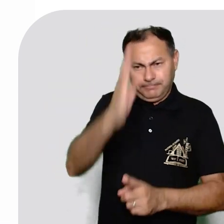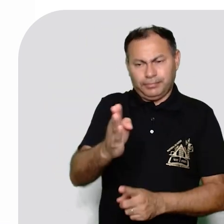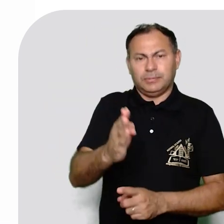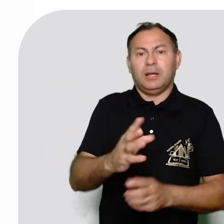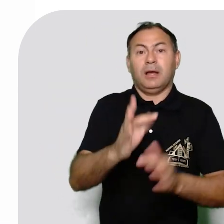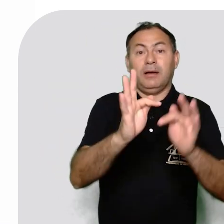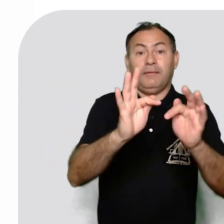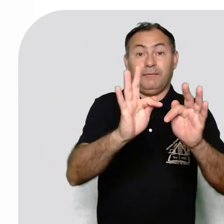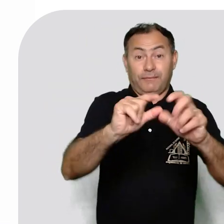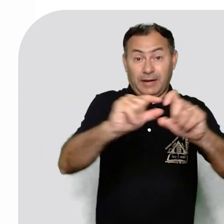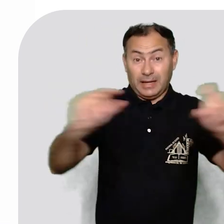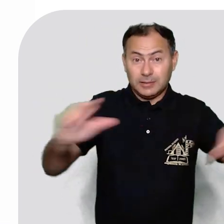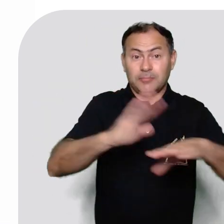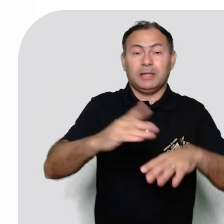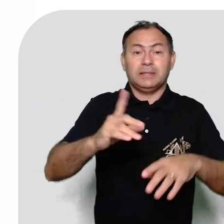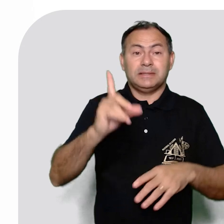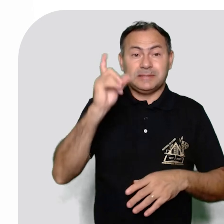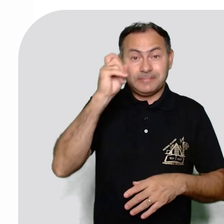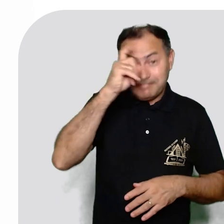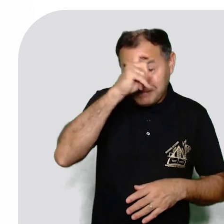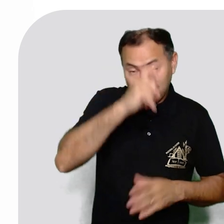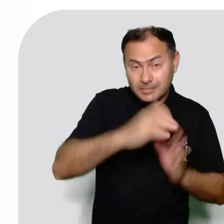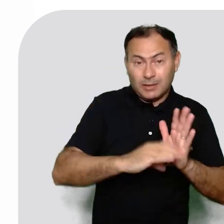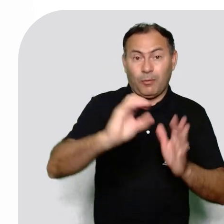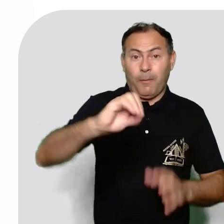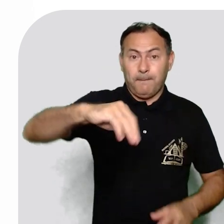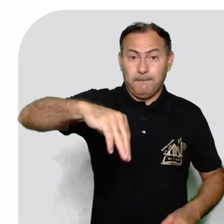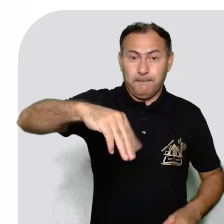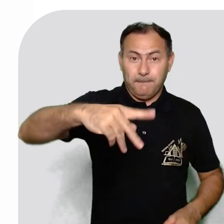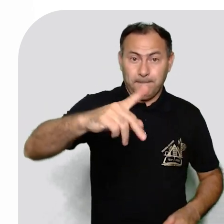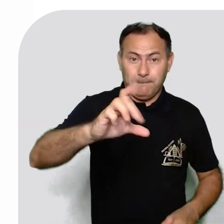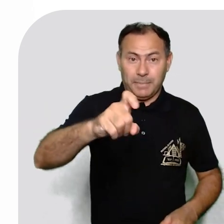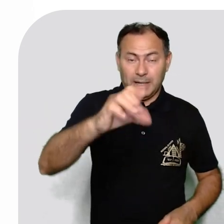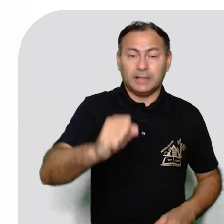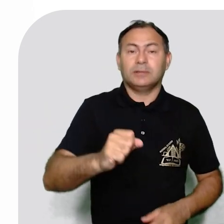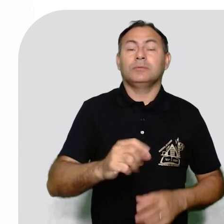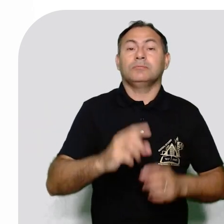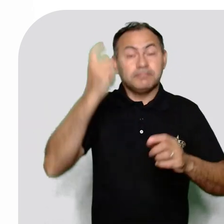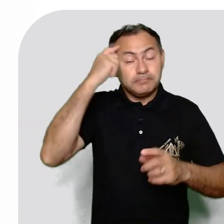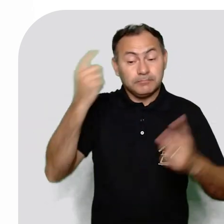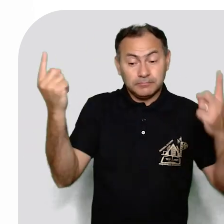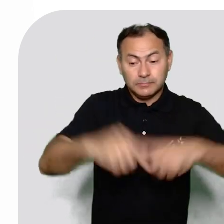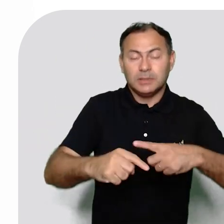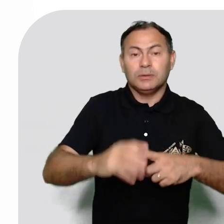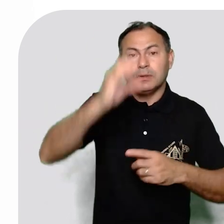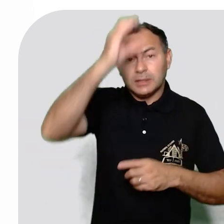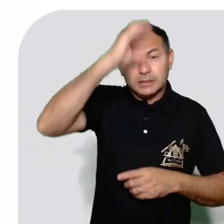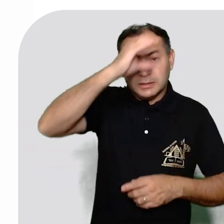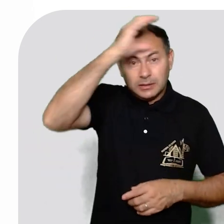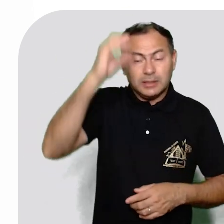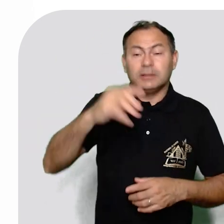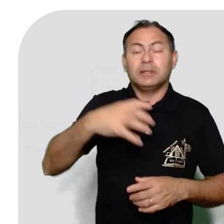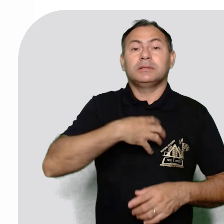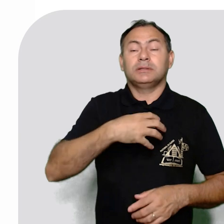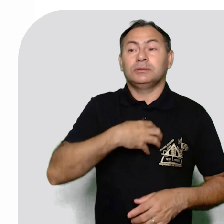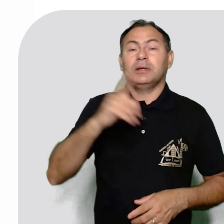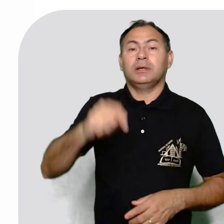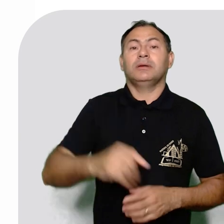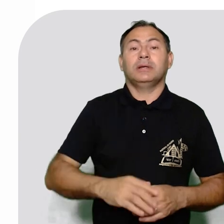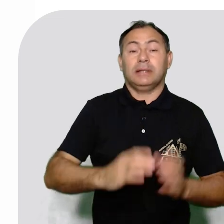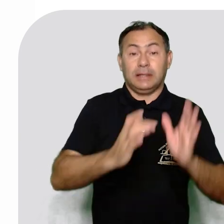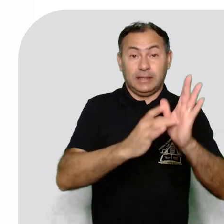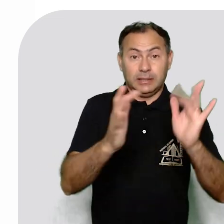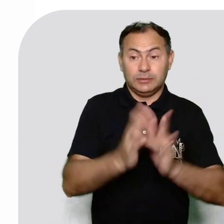A frase mais complexa, o pensamento mais desafiante do cristianismo nesse sentido,